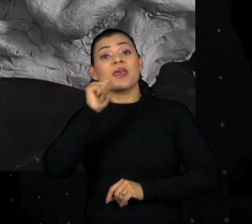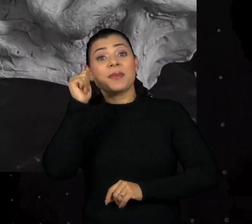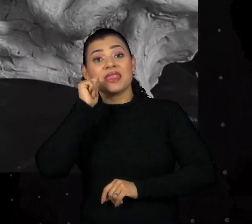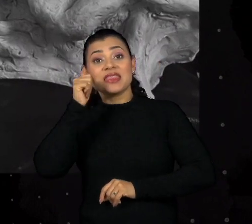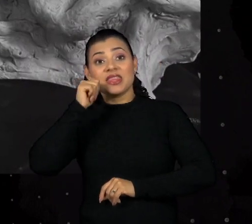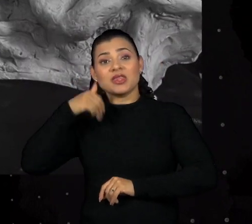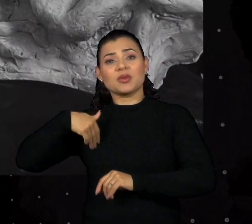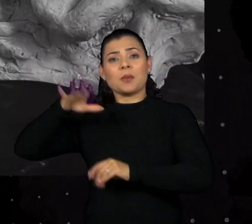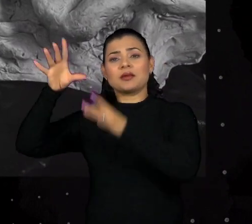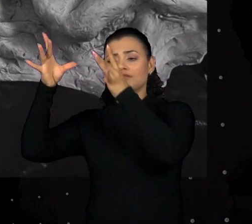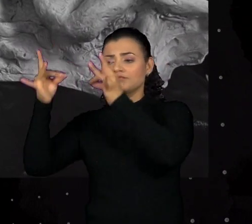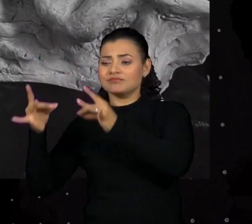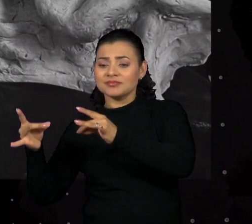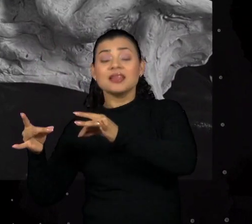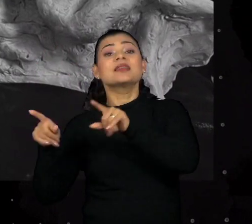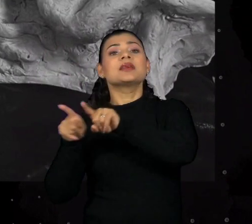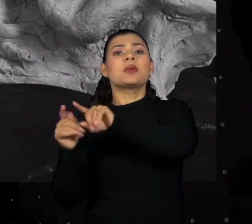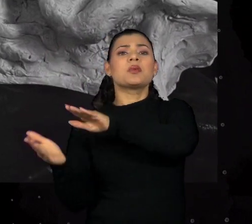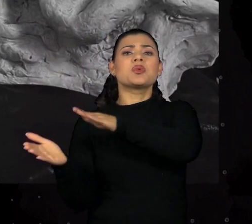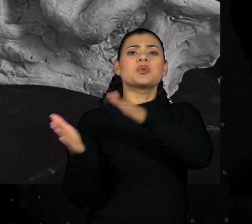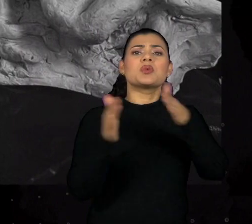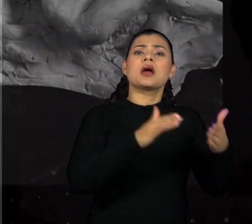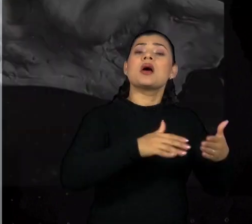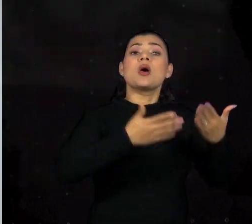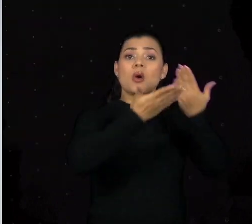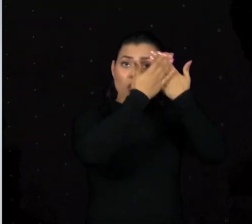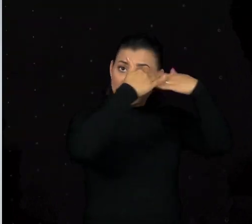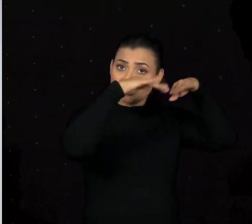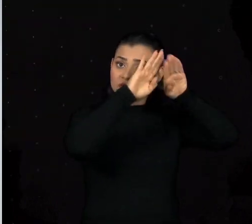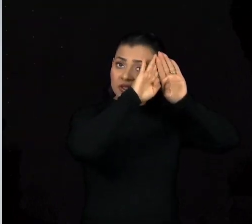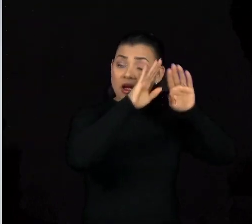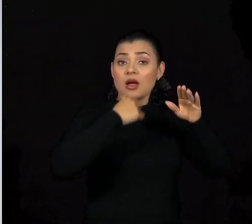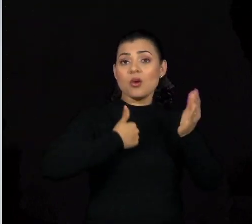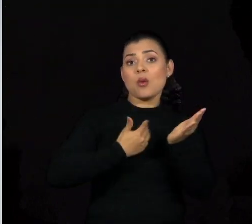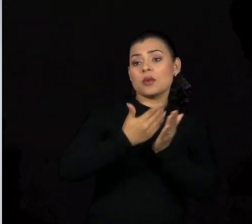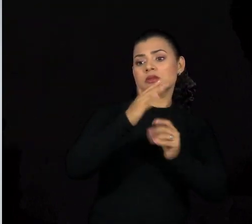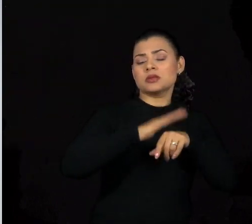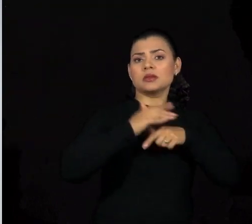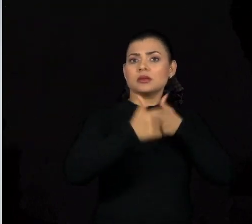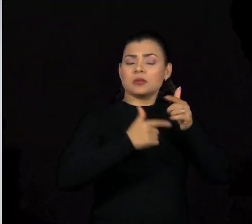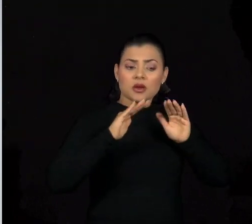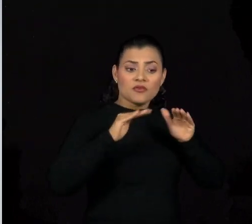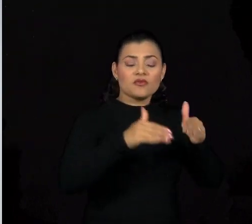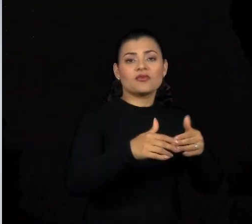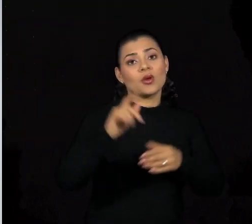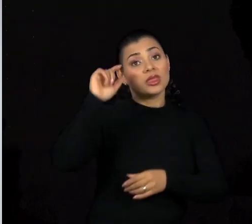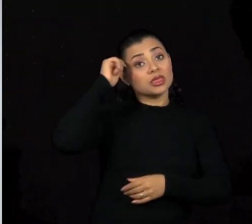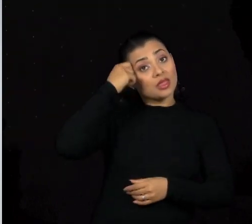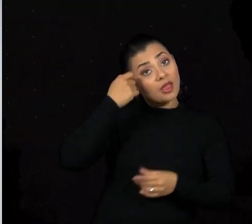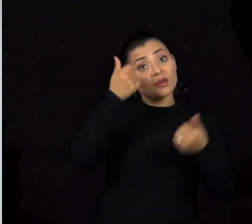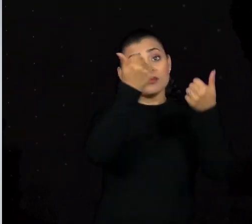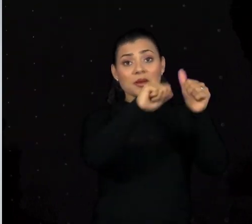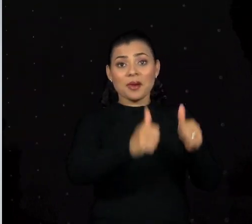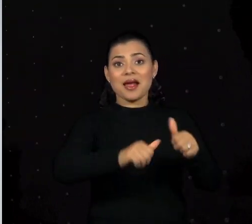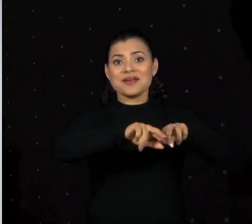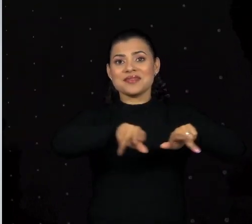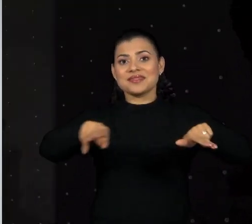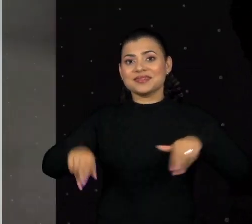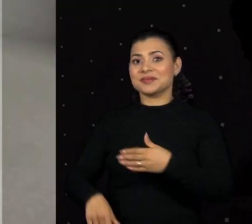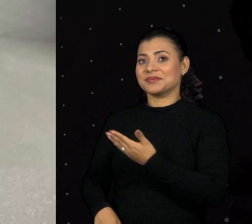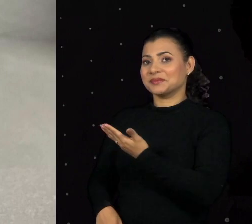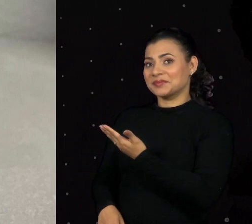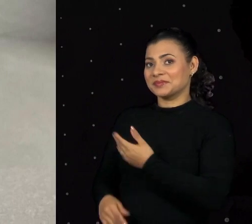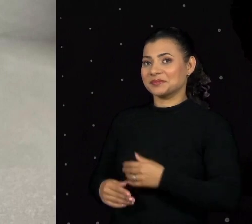até os orixás. Aí eu comecei a trabalhar nessas figuras negras e agora ela está bem fluindo